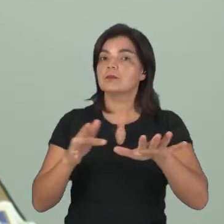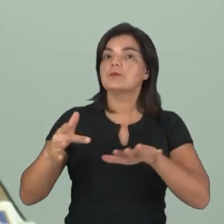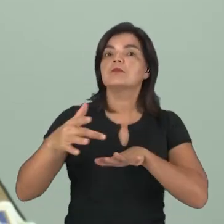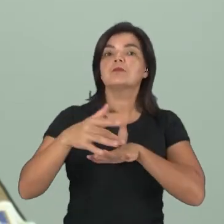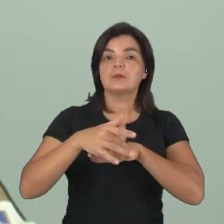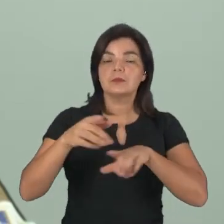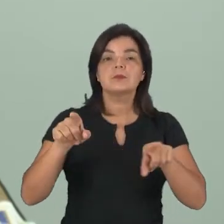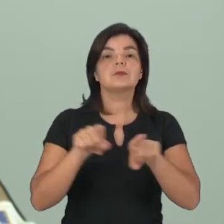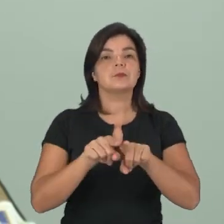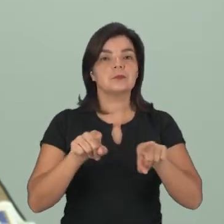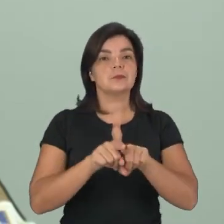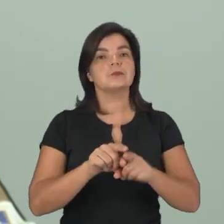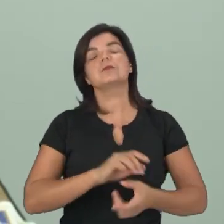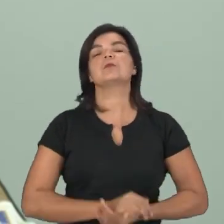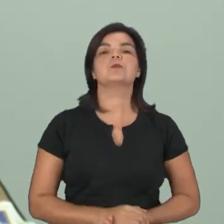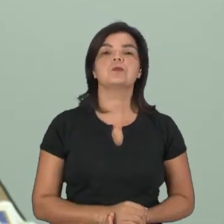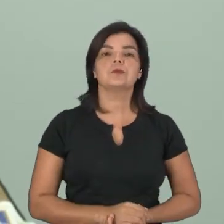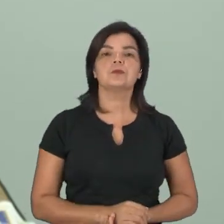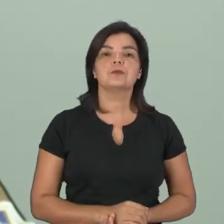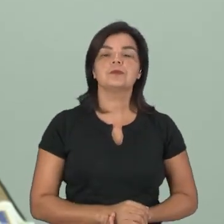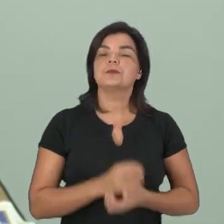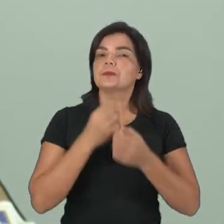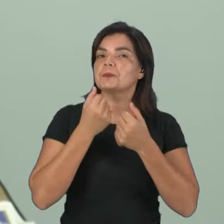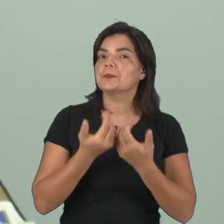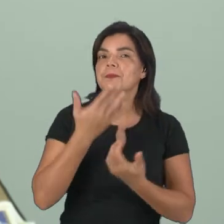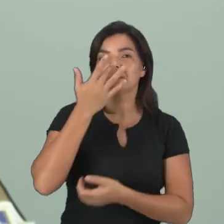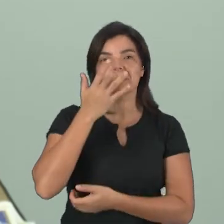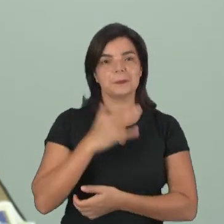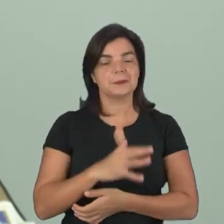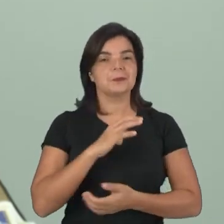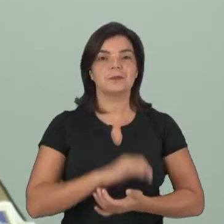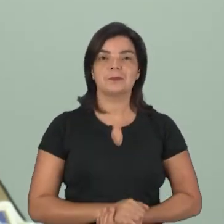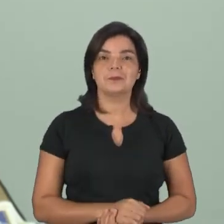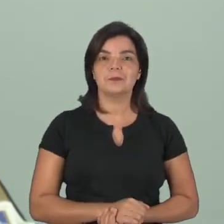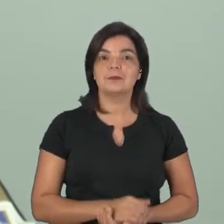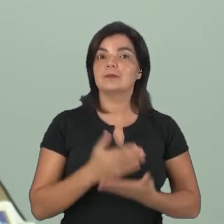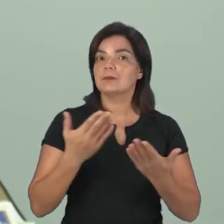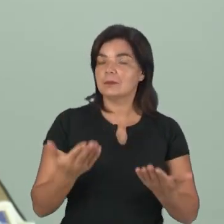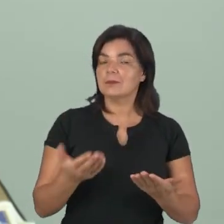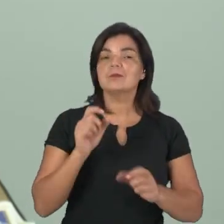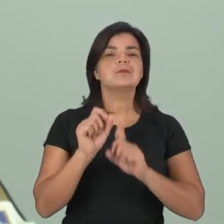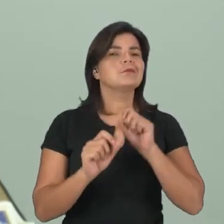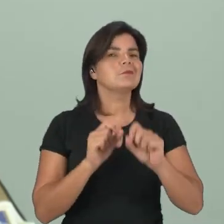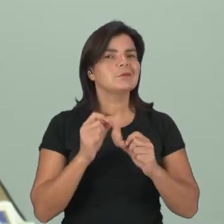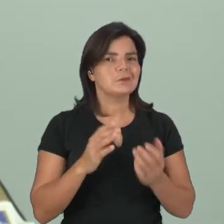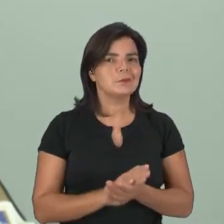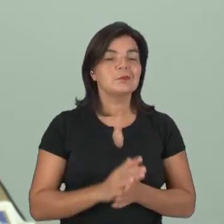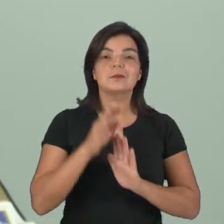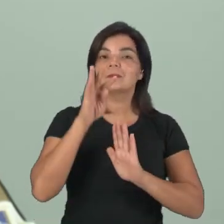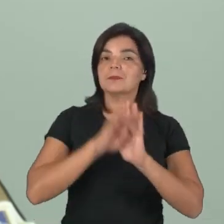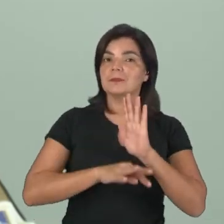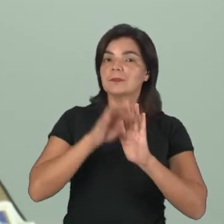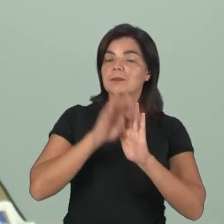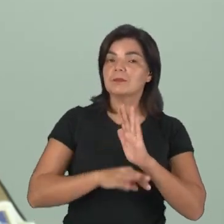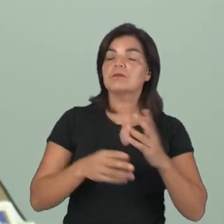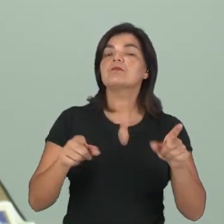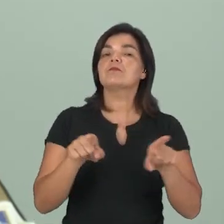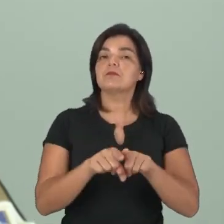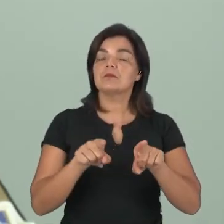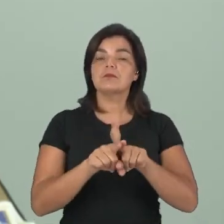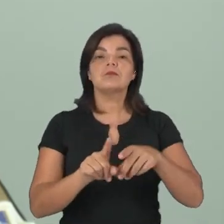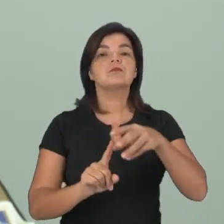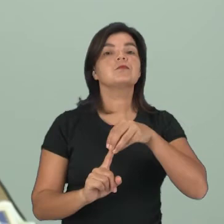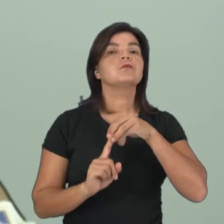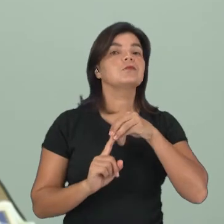sociais é muito bem crianças então esses são o que são textos que